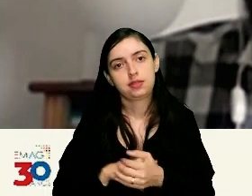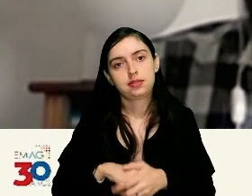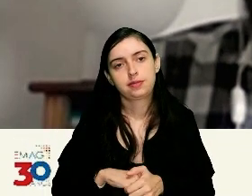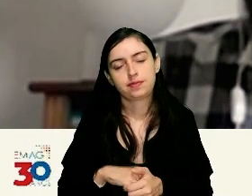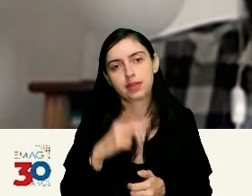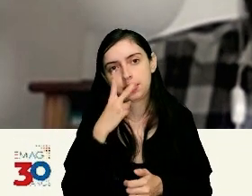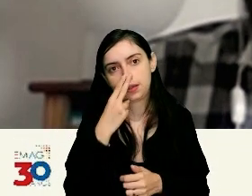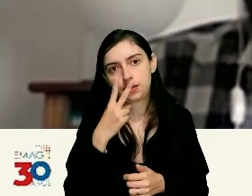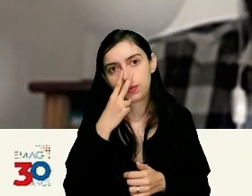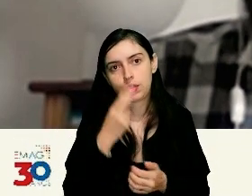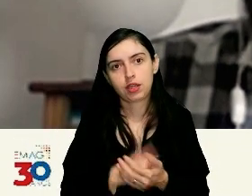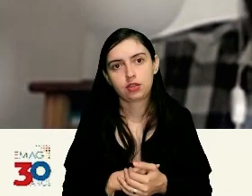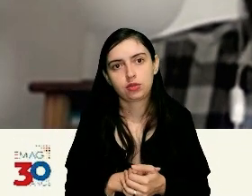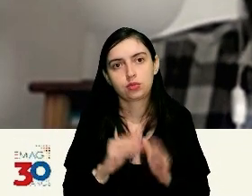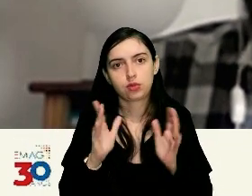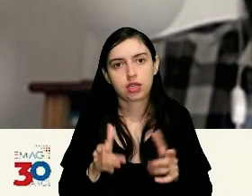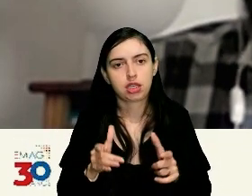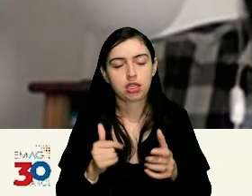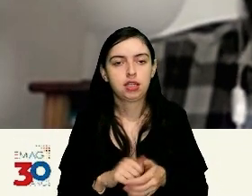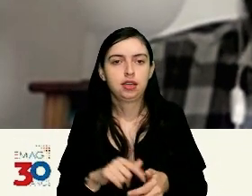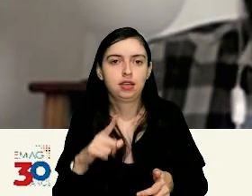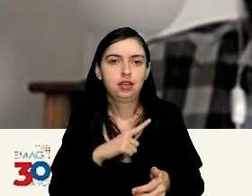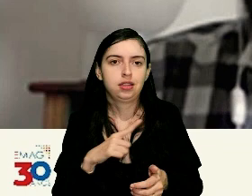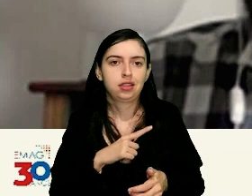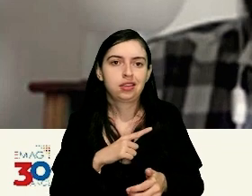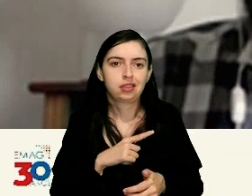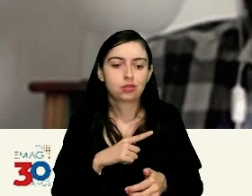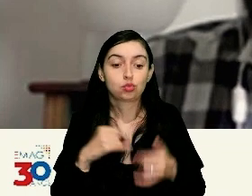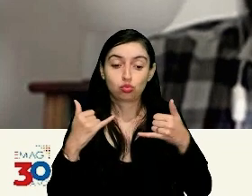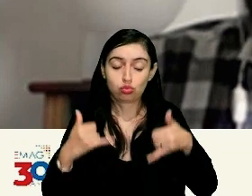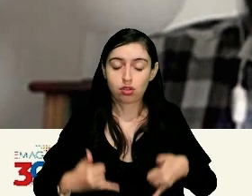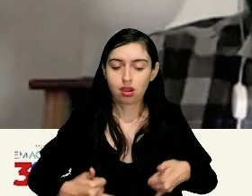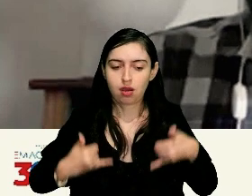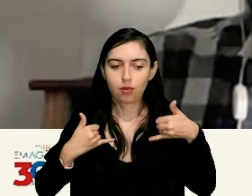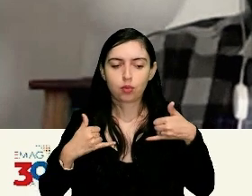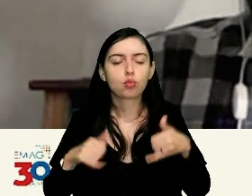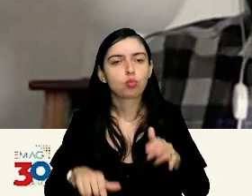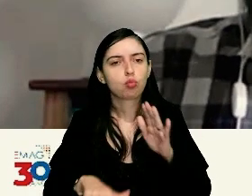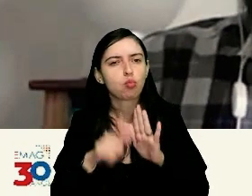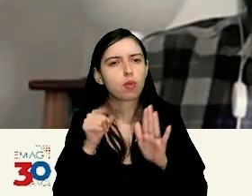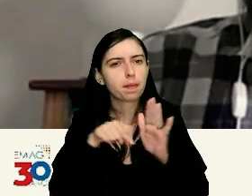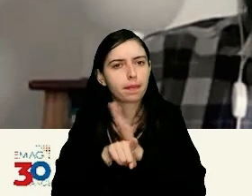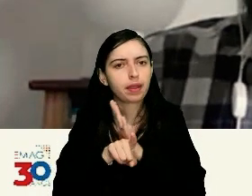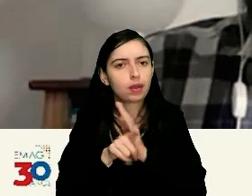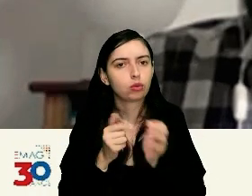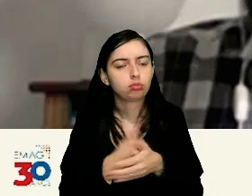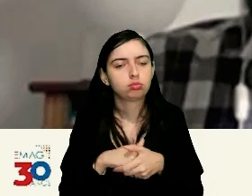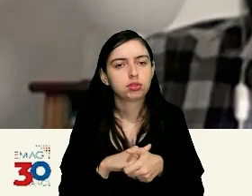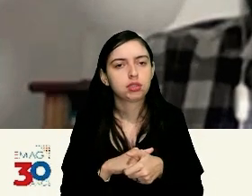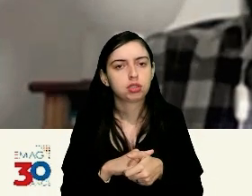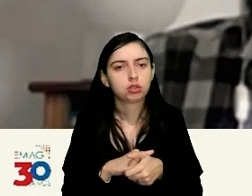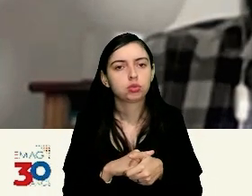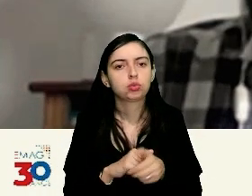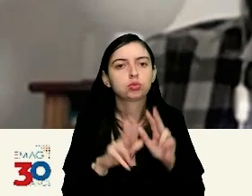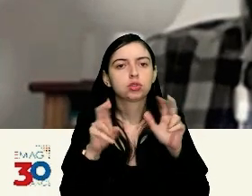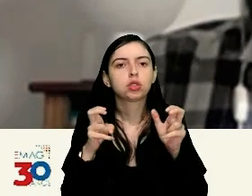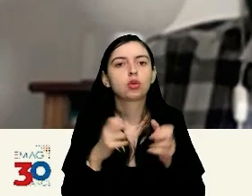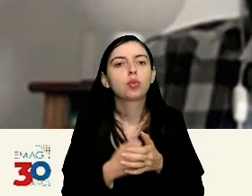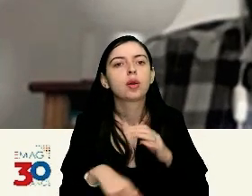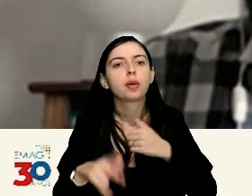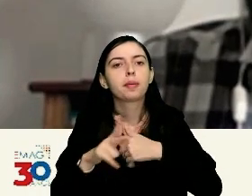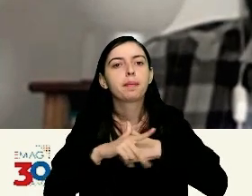aqui a gente tem algumas, além dos elogios, né? Chegou uma pergunta sobre o papel dos pais